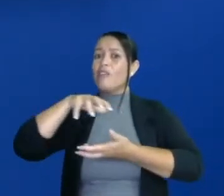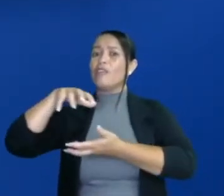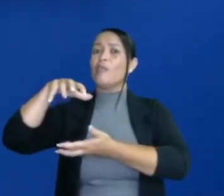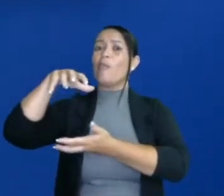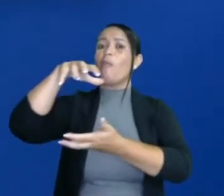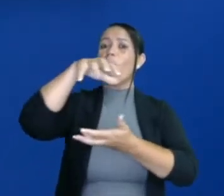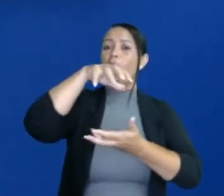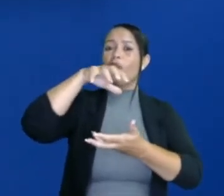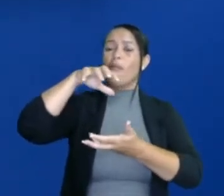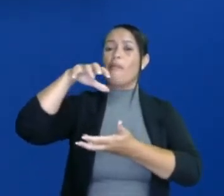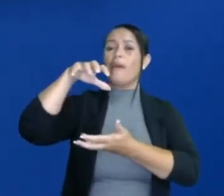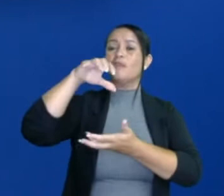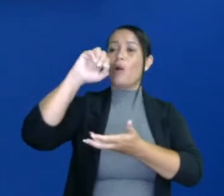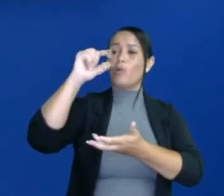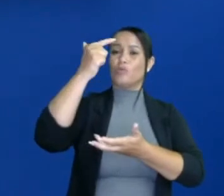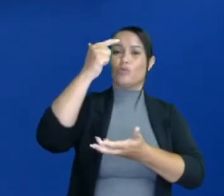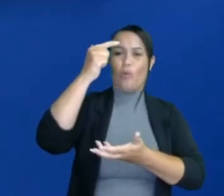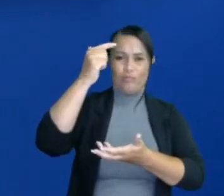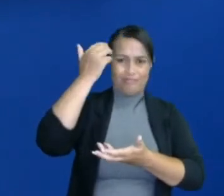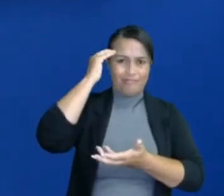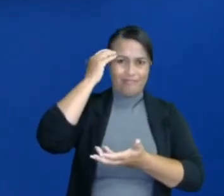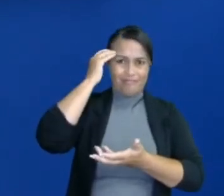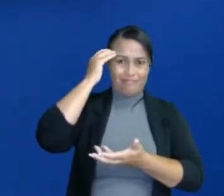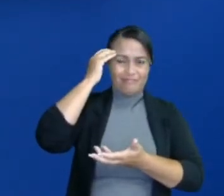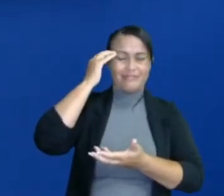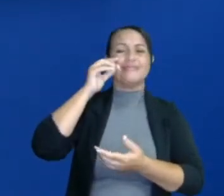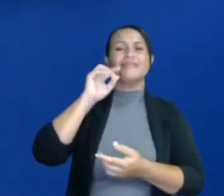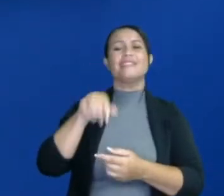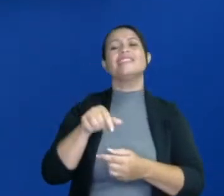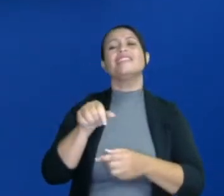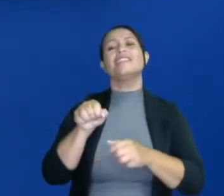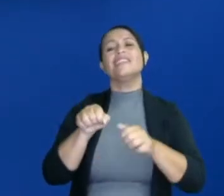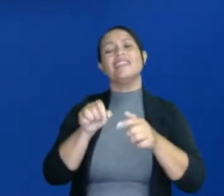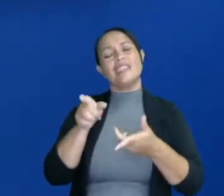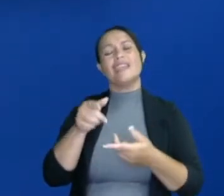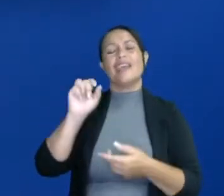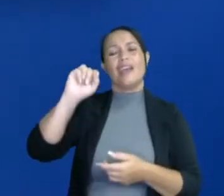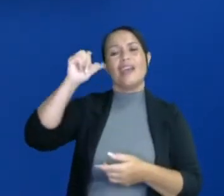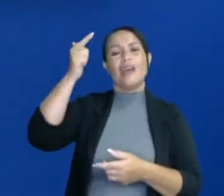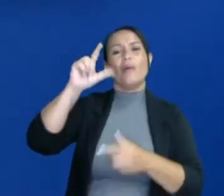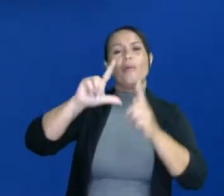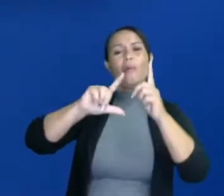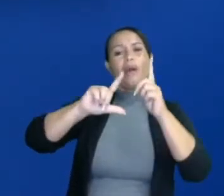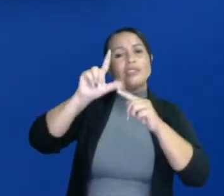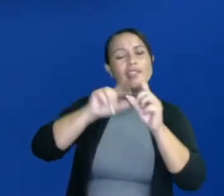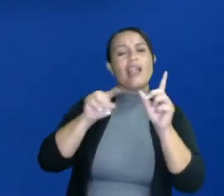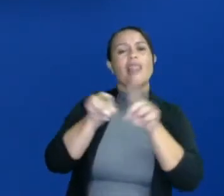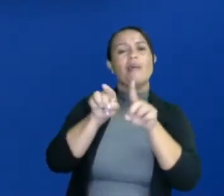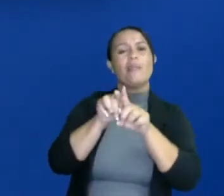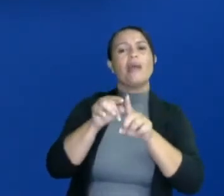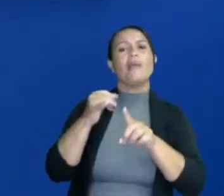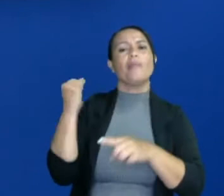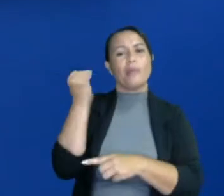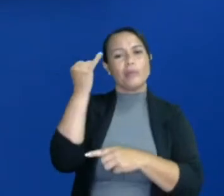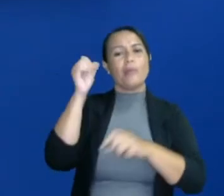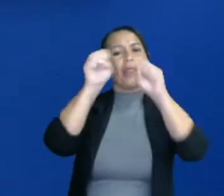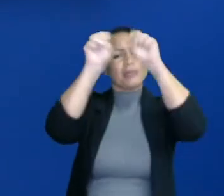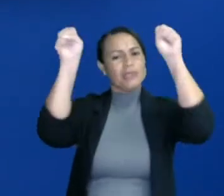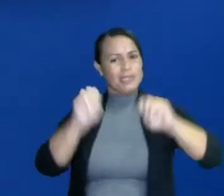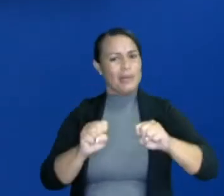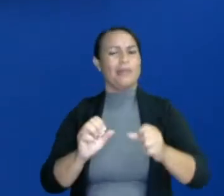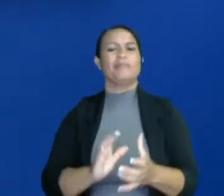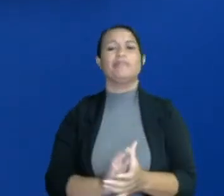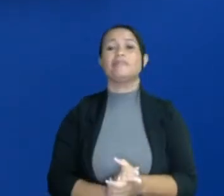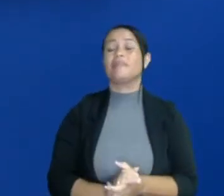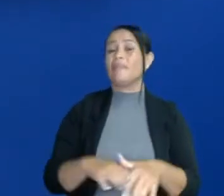um movimento de translação em relação a esse astro, que é uma estrela de grande relevância para o nosso sistema, melhor, o mais importante, não é